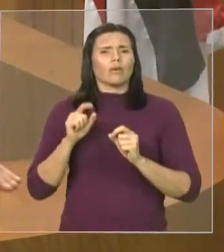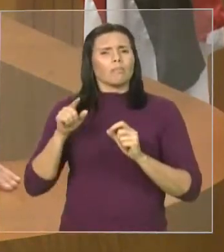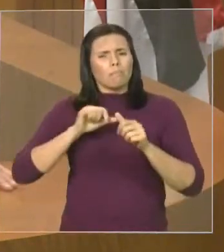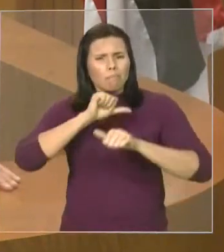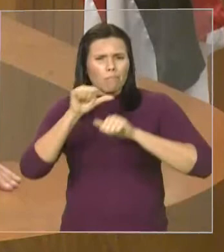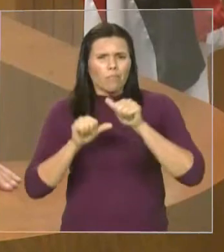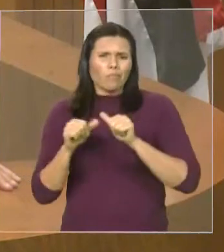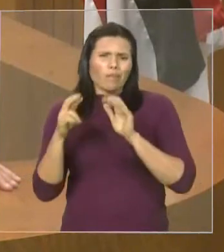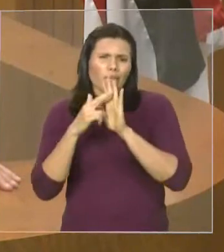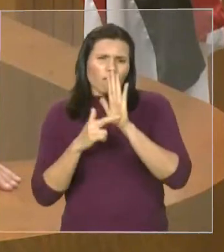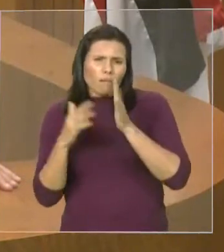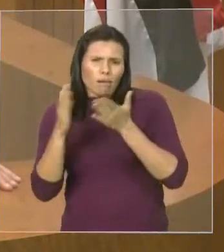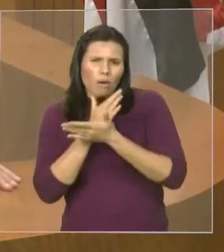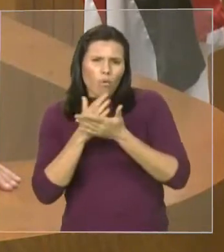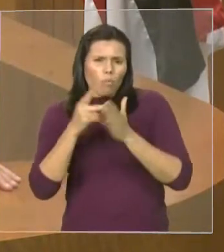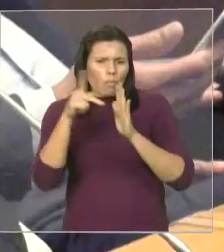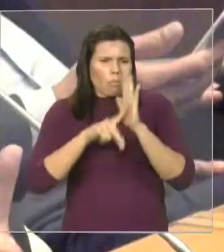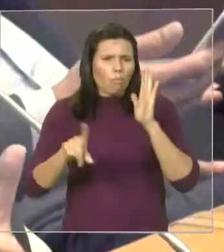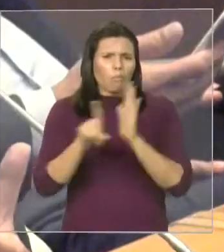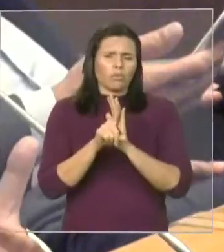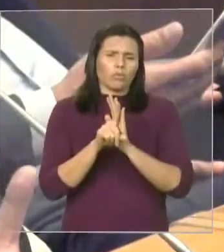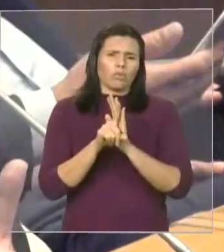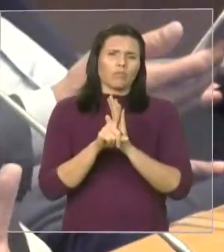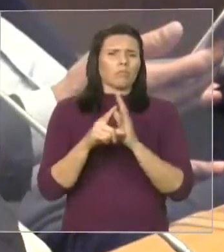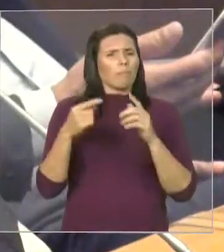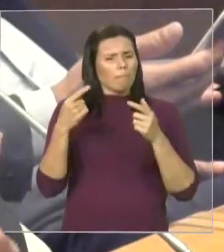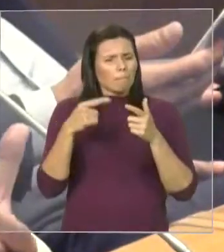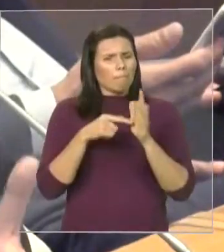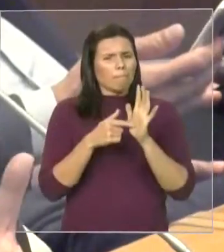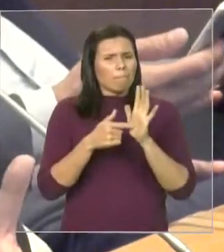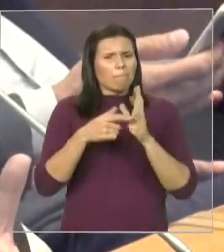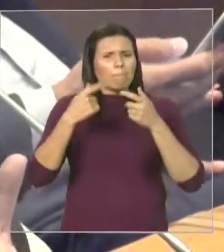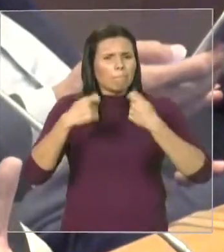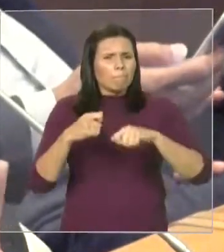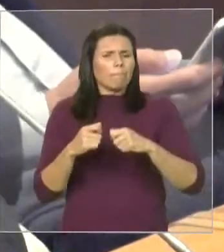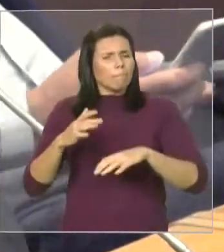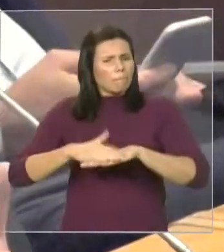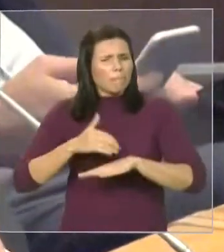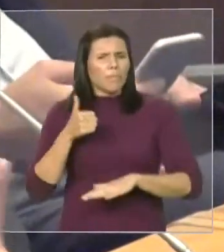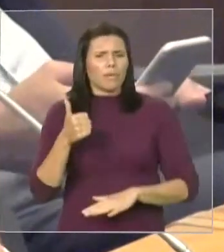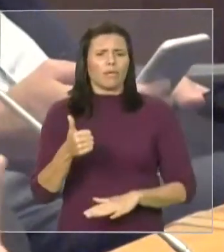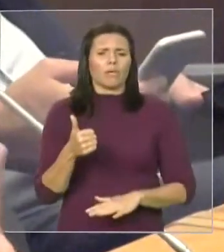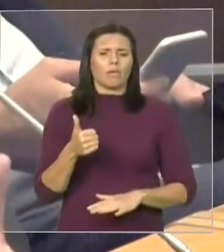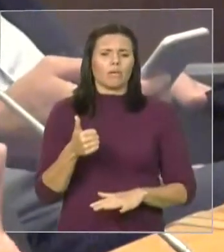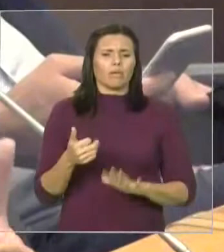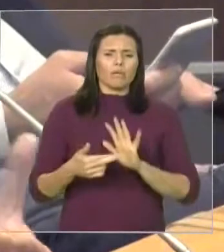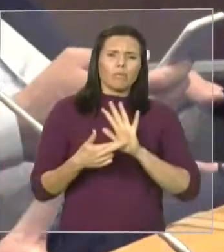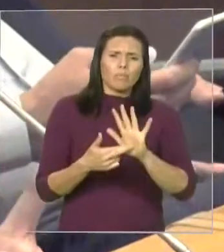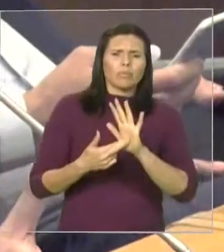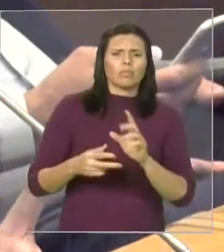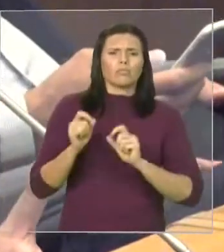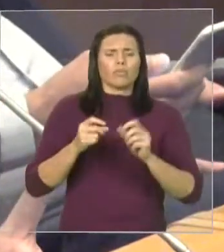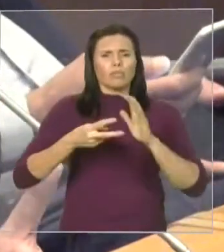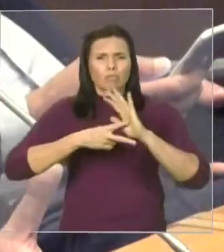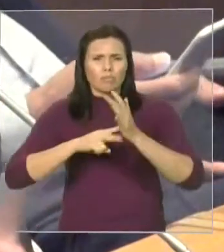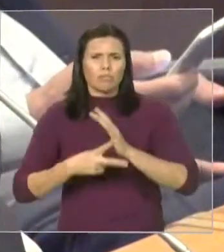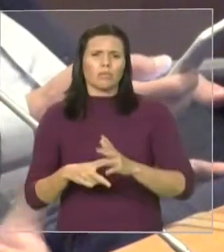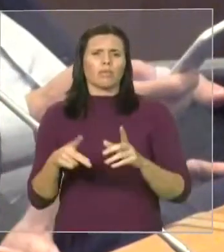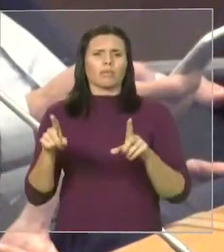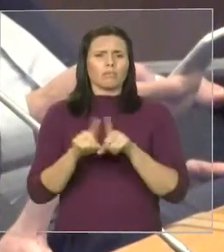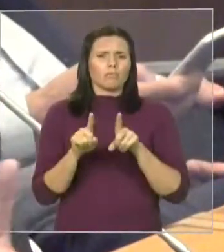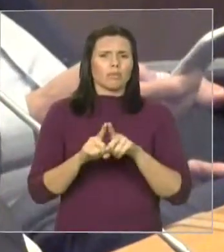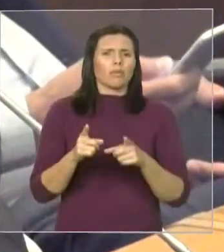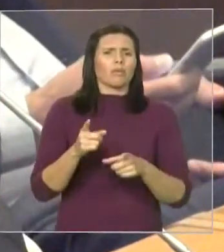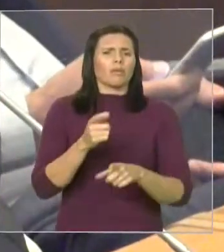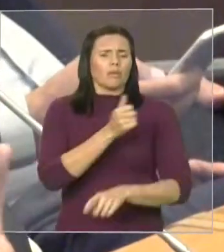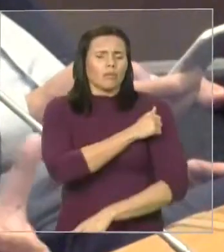Executivo, ouvindo principalmente a sociedade organizada, os sindicatos, e eu acho que esse que é o papel do parlamento. Nós aqui